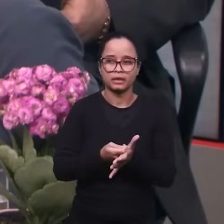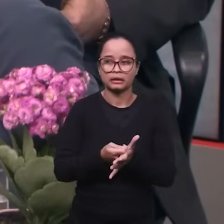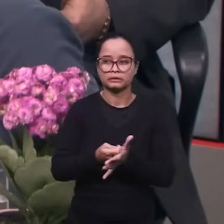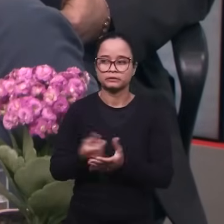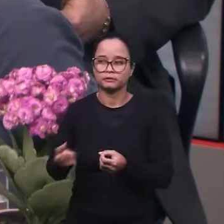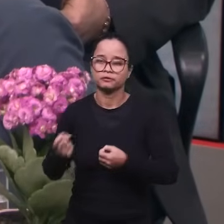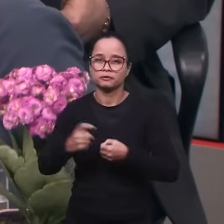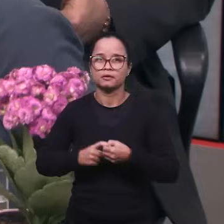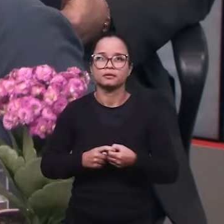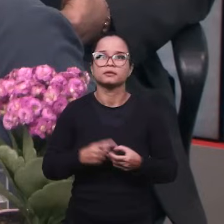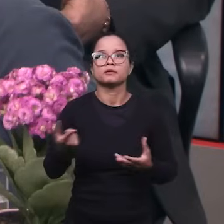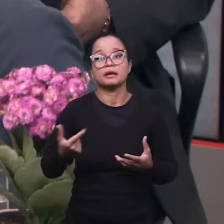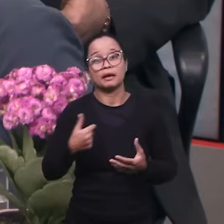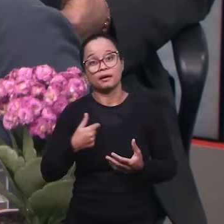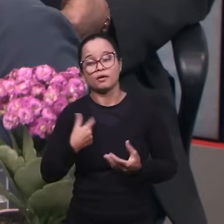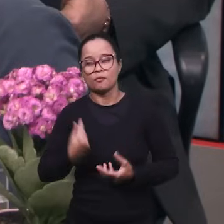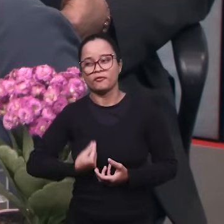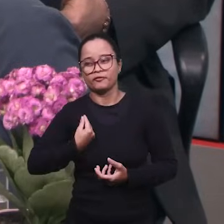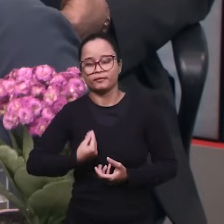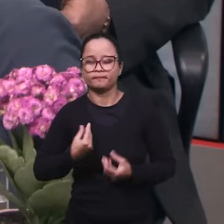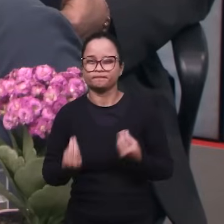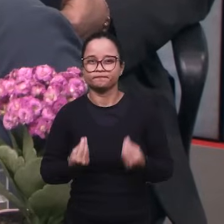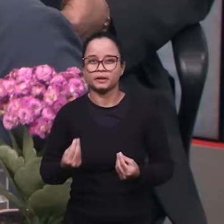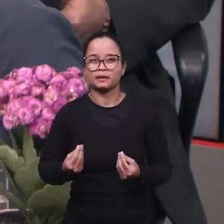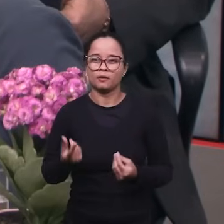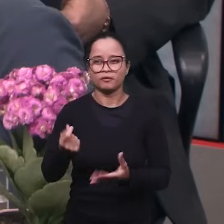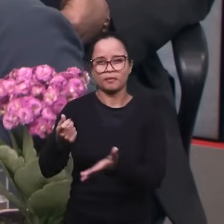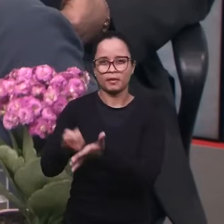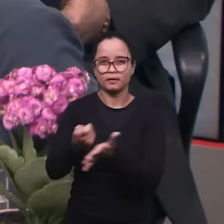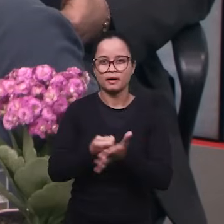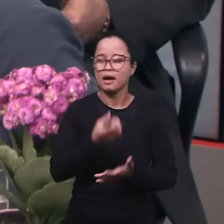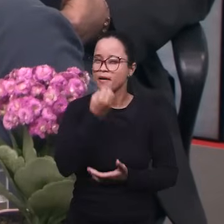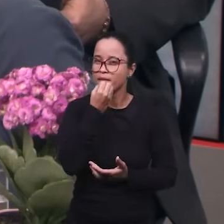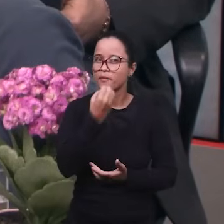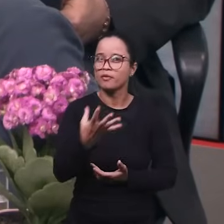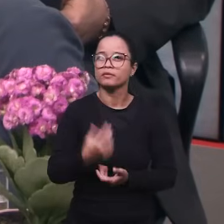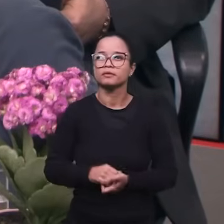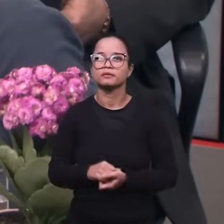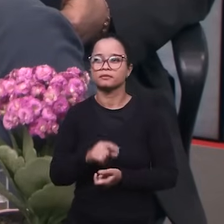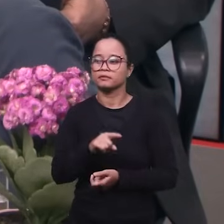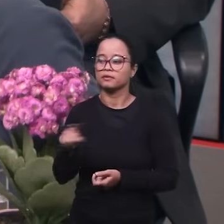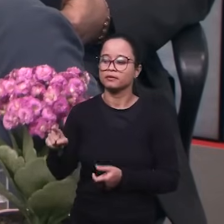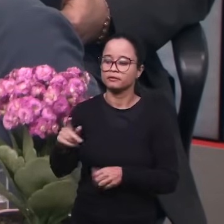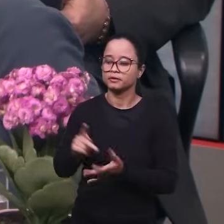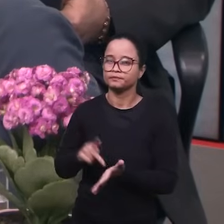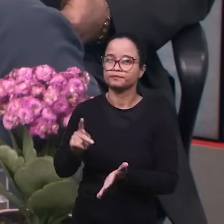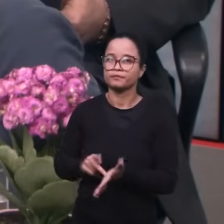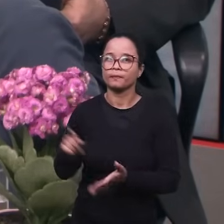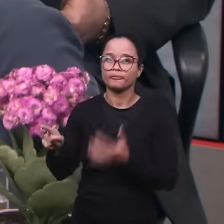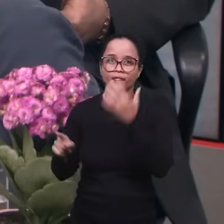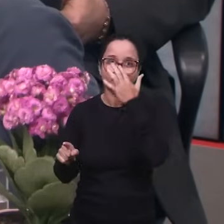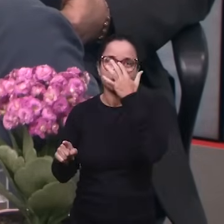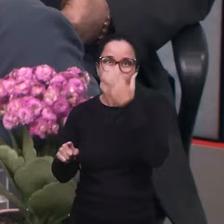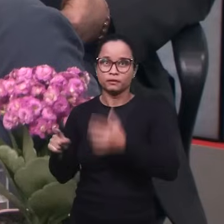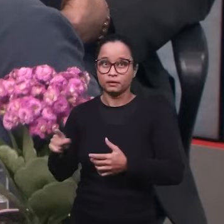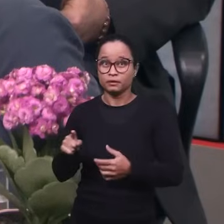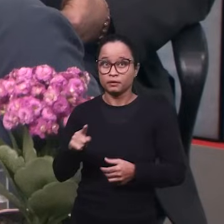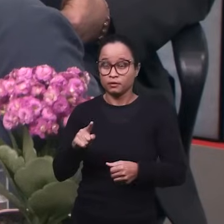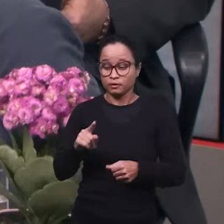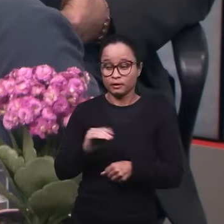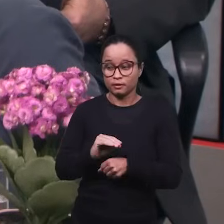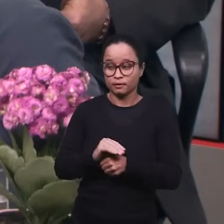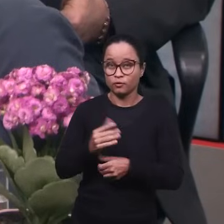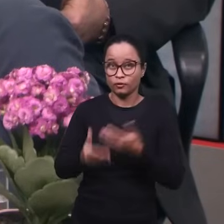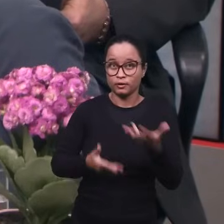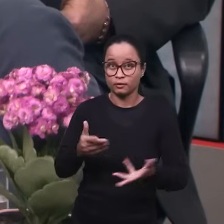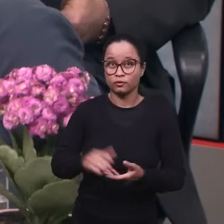retorno? Se eu tiver uma expectativa de vida X. E aí, para o investidor, isso é muito bom. Porque aí, lá, ele fala assim, não, realmente, para o investidor mais conservador,